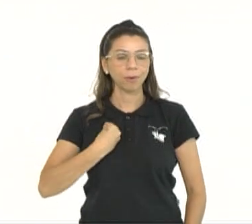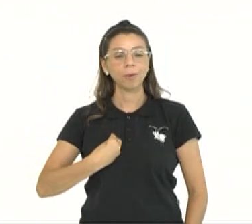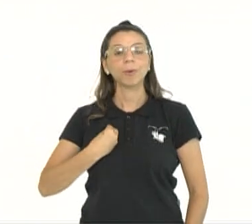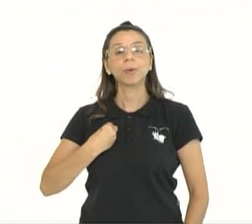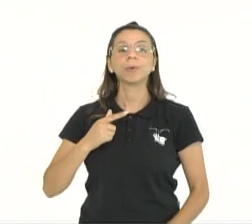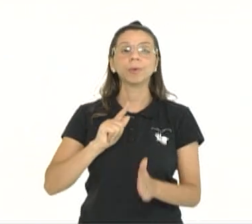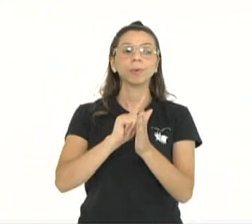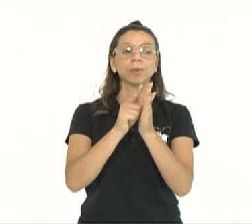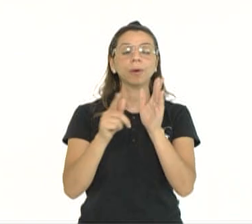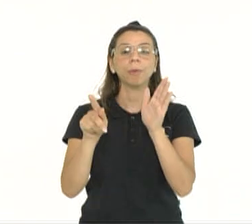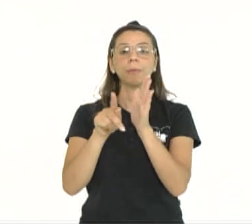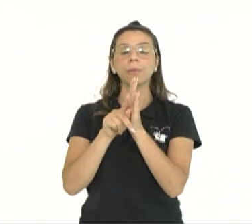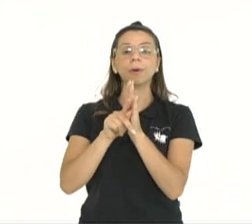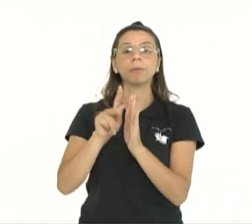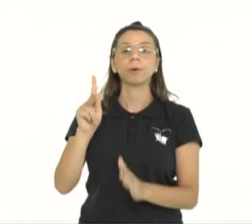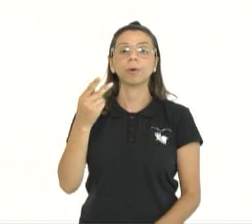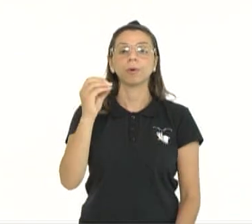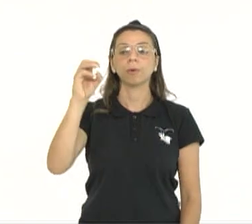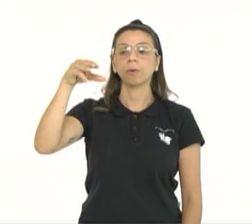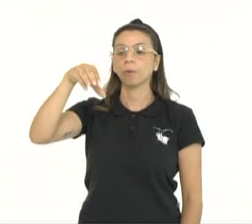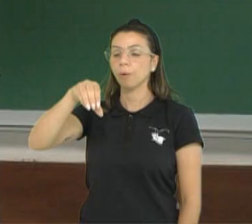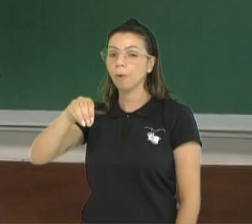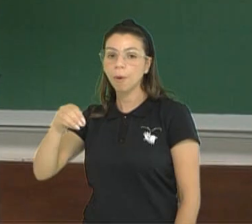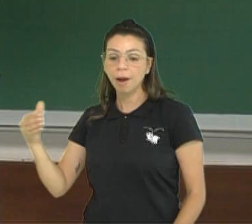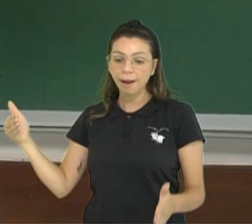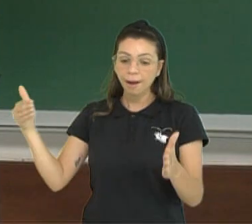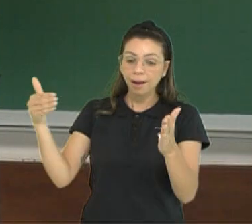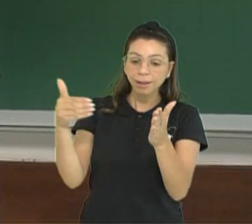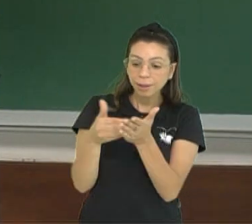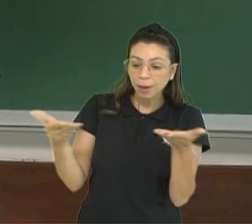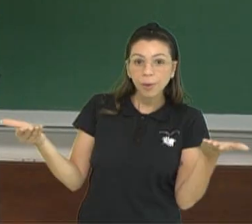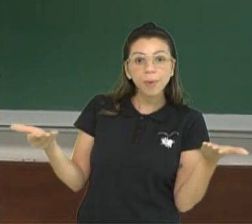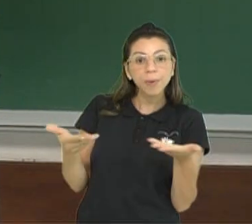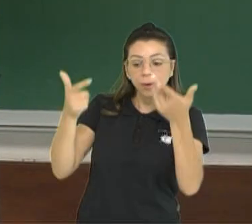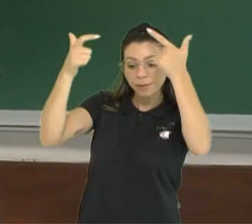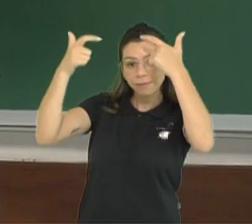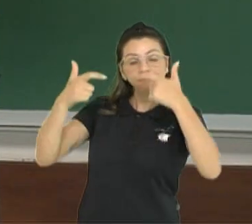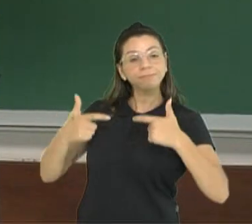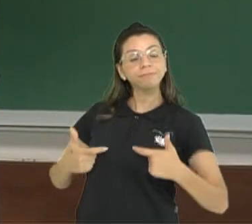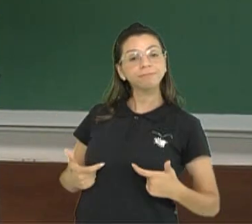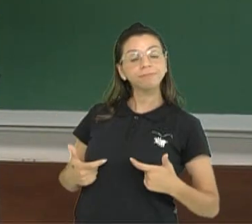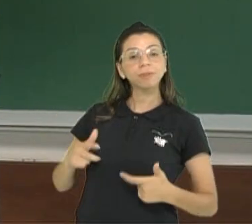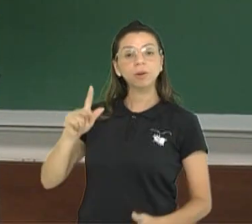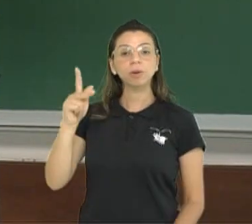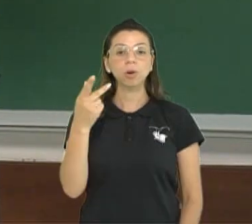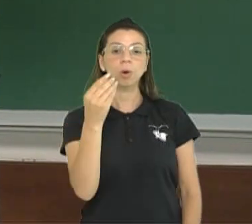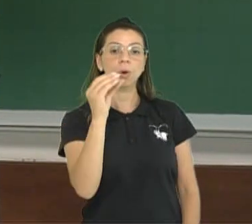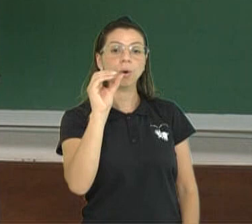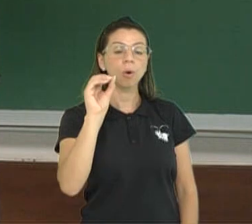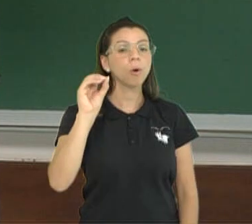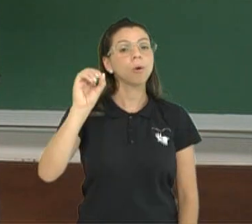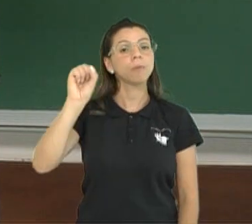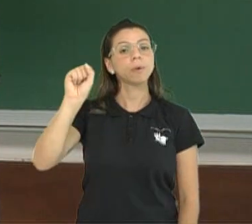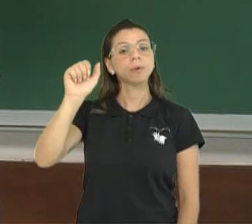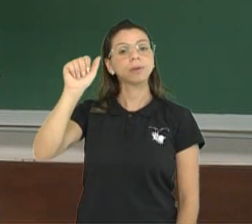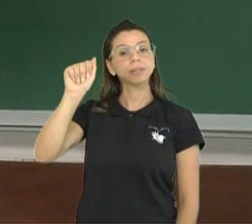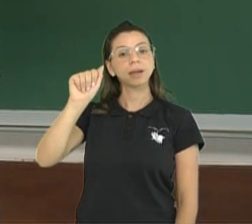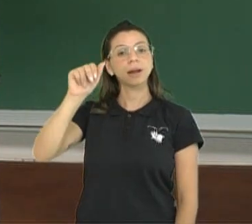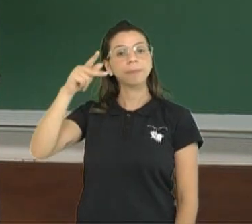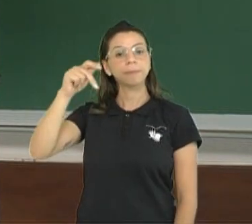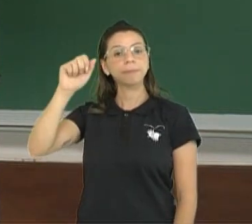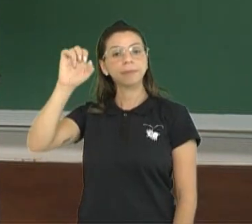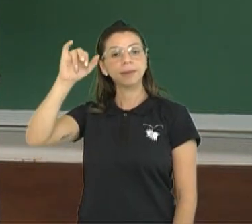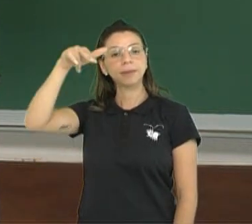e até a gente chegar à nossa espécie, que se chama Homo sapiens